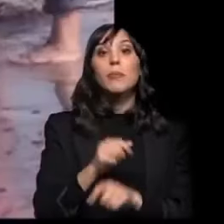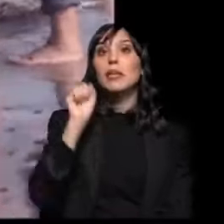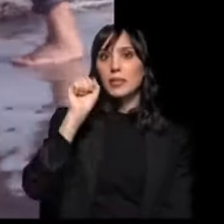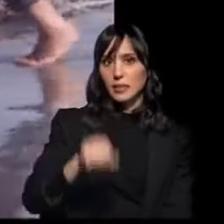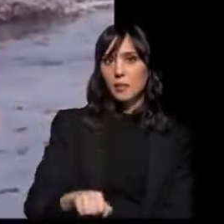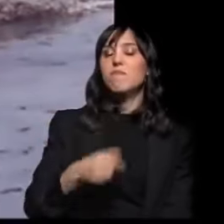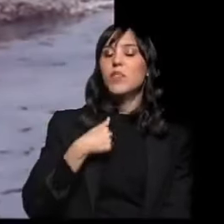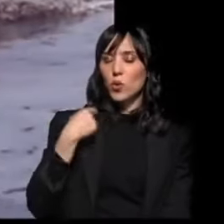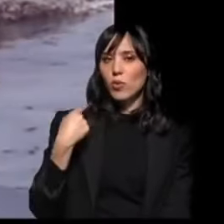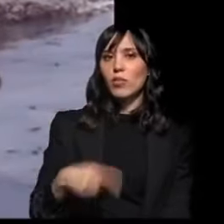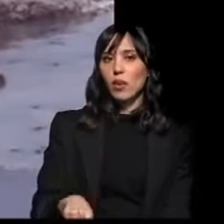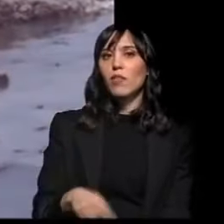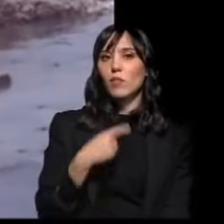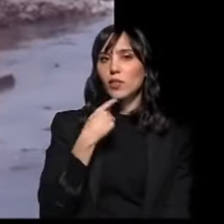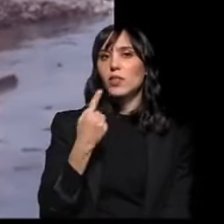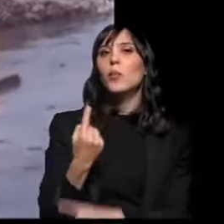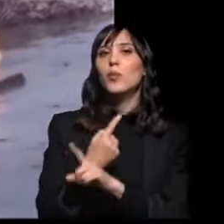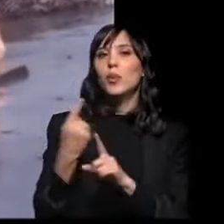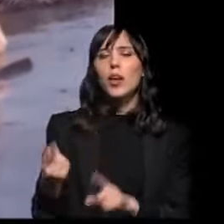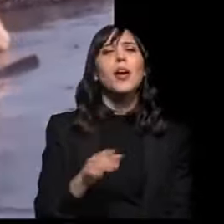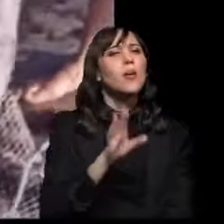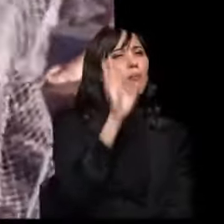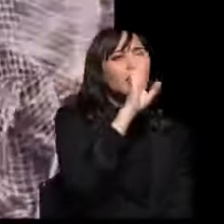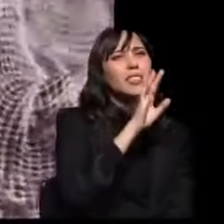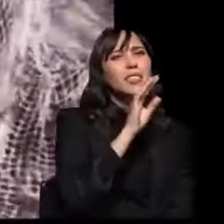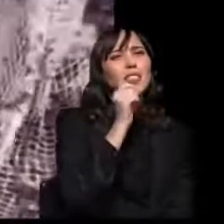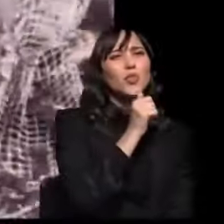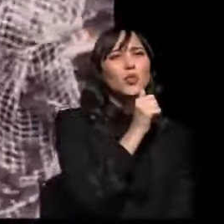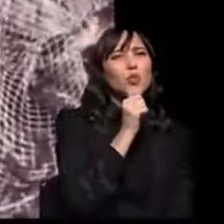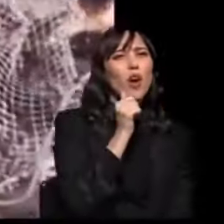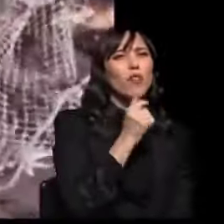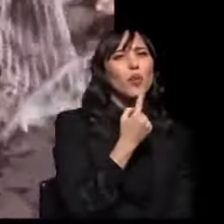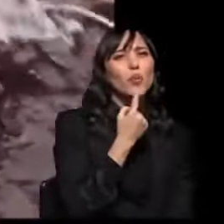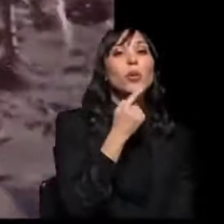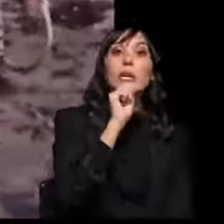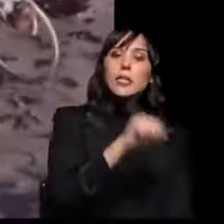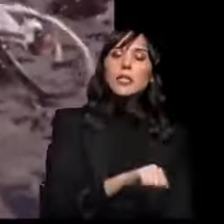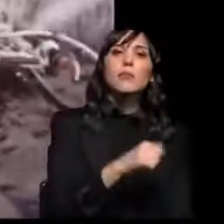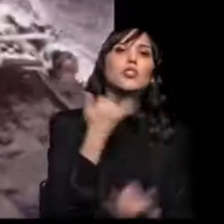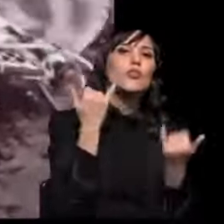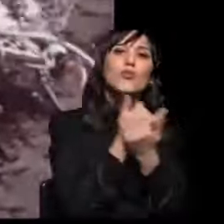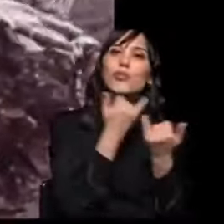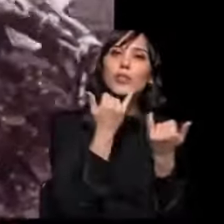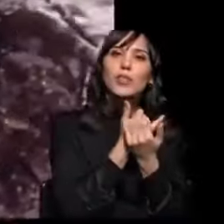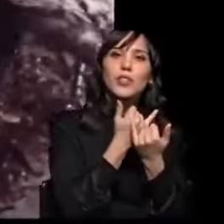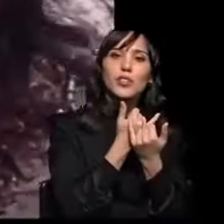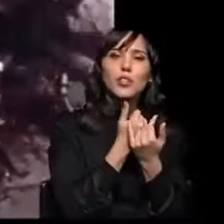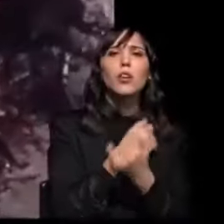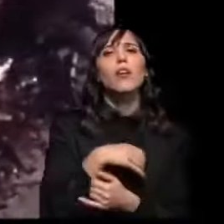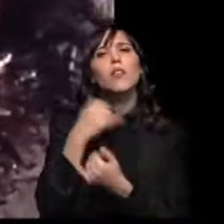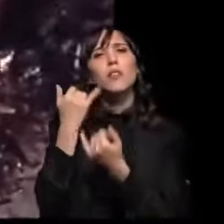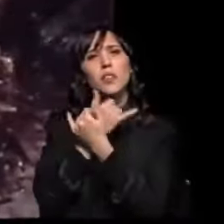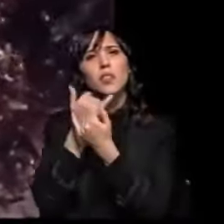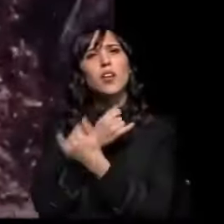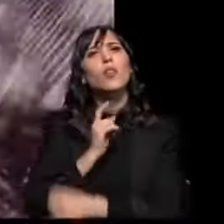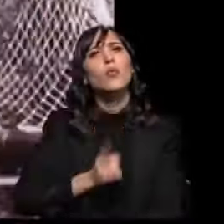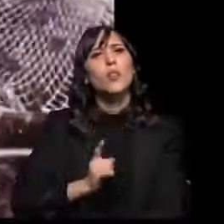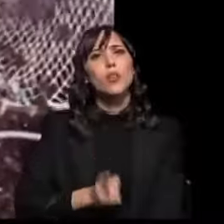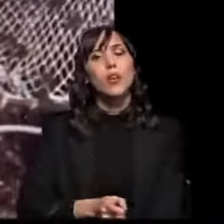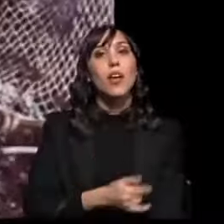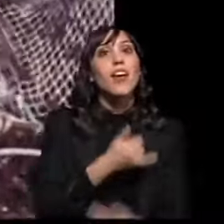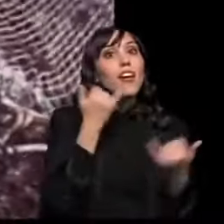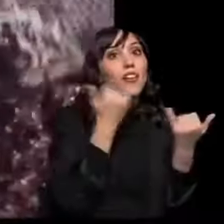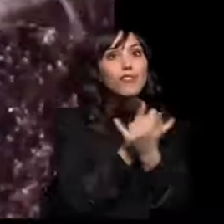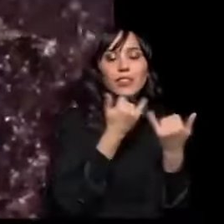vou-lhe dizer porquê. Mas se era tão duro, como é que se tem? Era tão duro, mas éramos felizes. E a felicidade vinha de onde? A felicidade